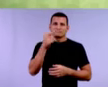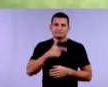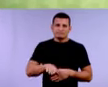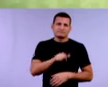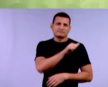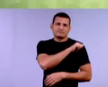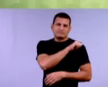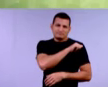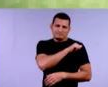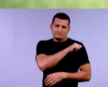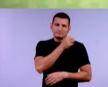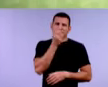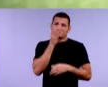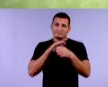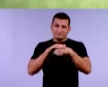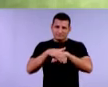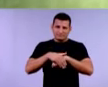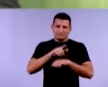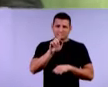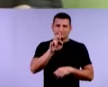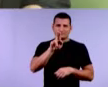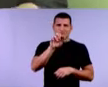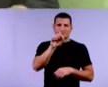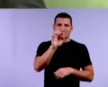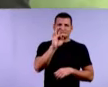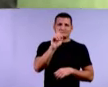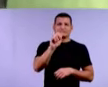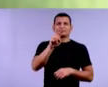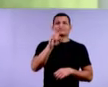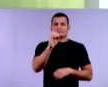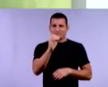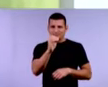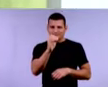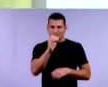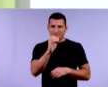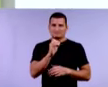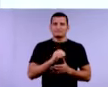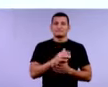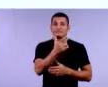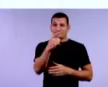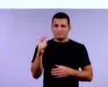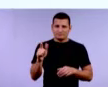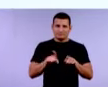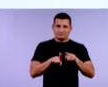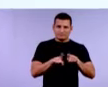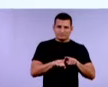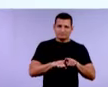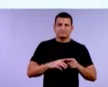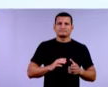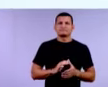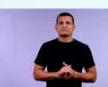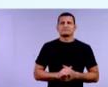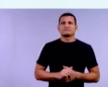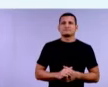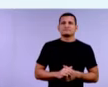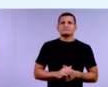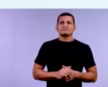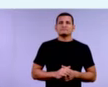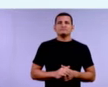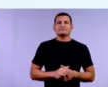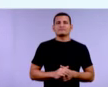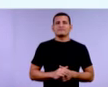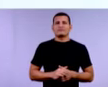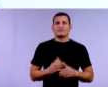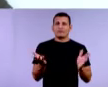de Porto Velho. Boa noite, Gustavo. E boa noite para os outros também, certo? Bem, como a professora Tayane já disse, a